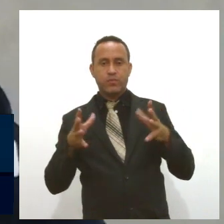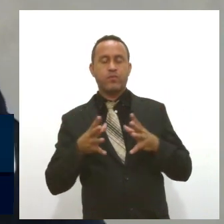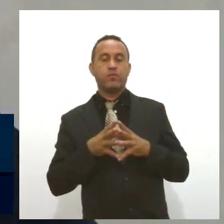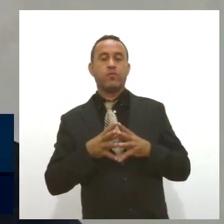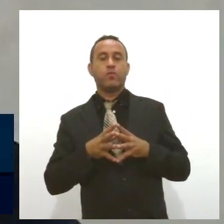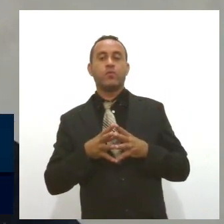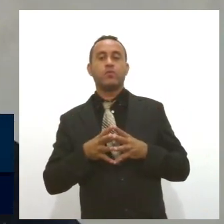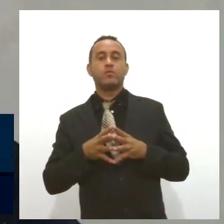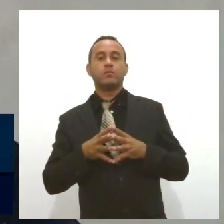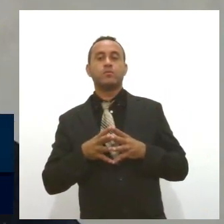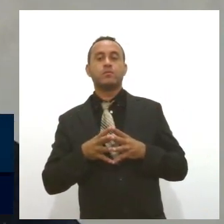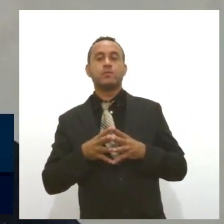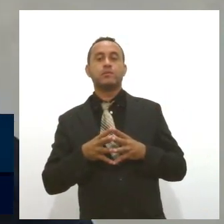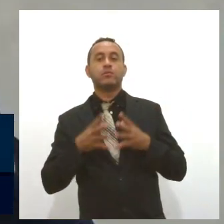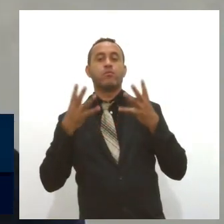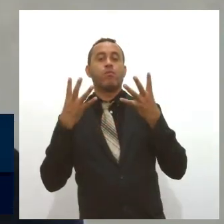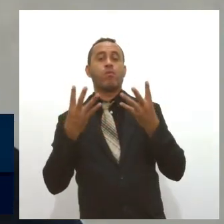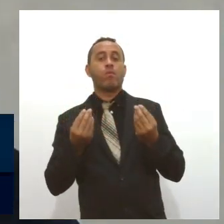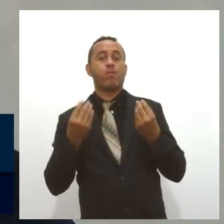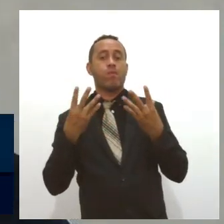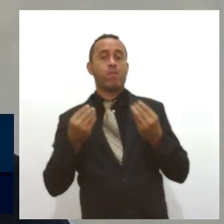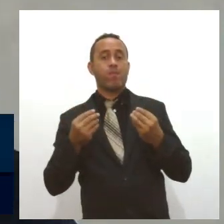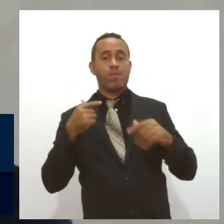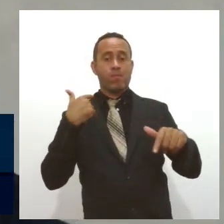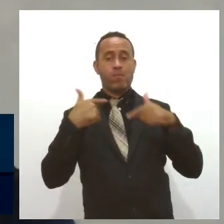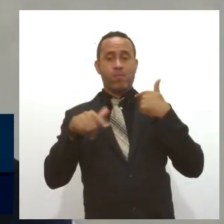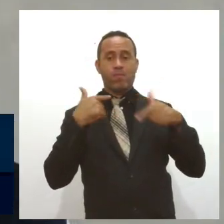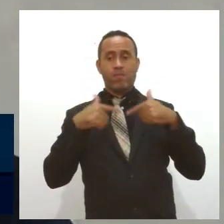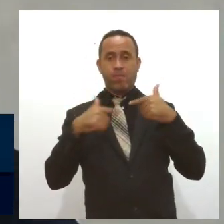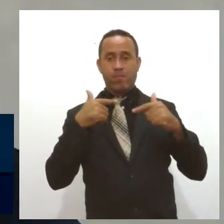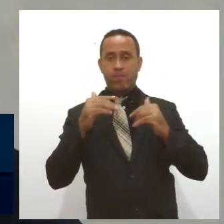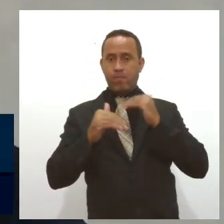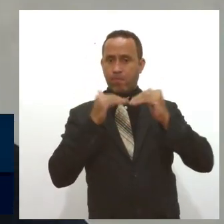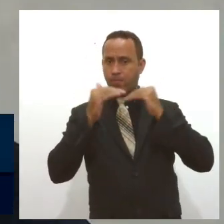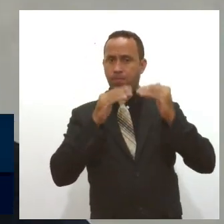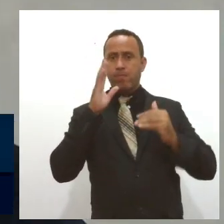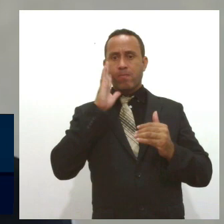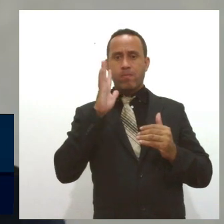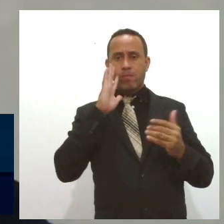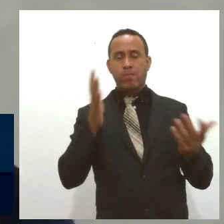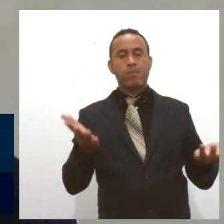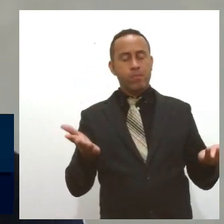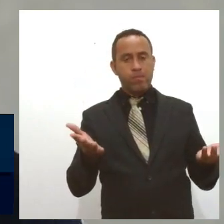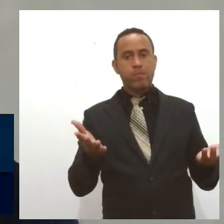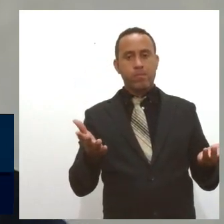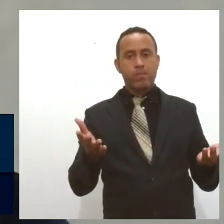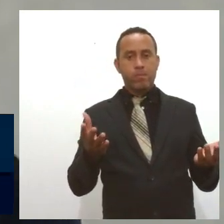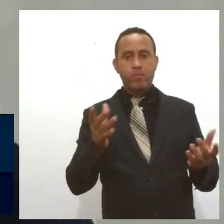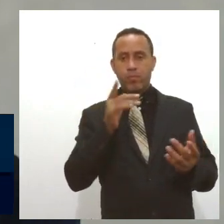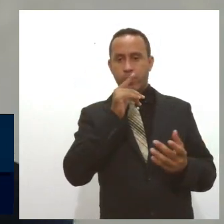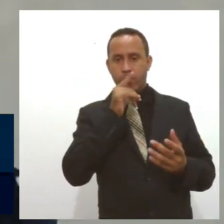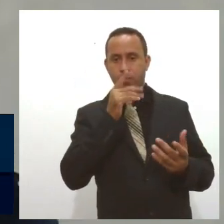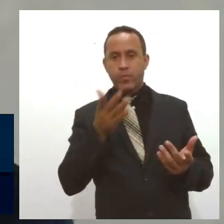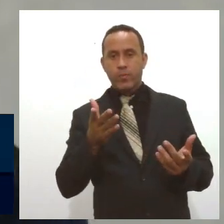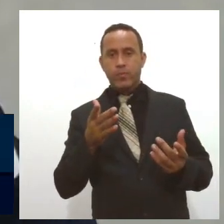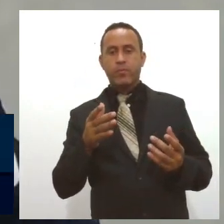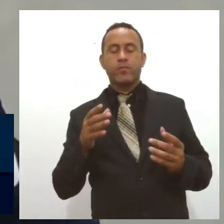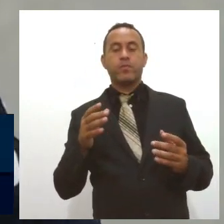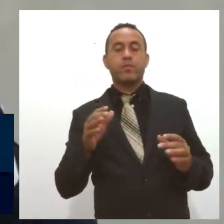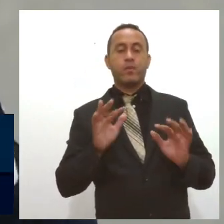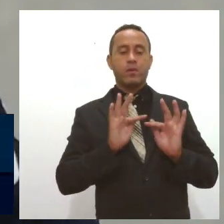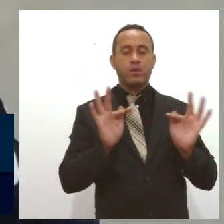uma quantidade de empregos assim, avassalador, né, de empregos diretos,